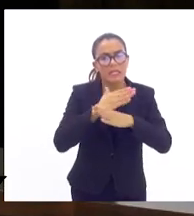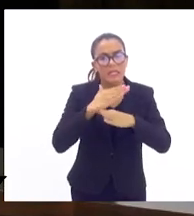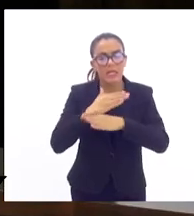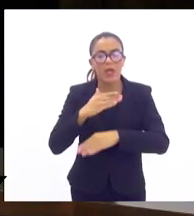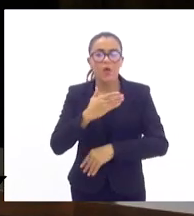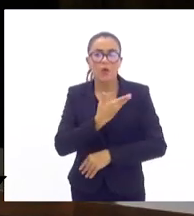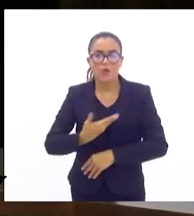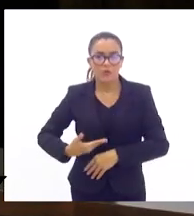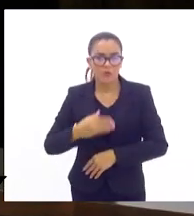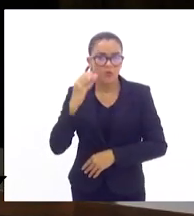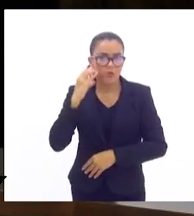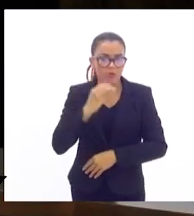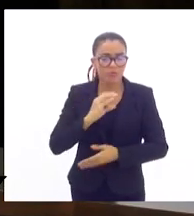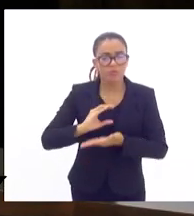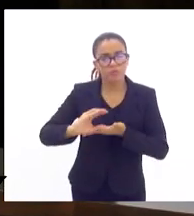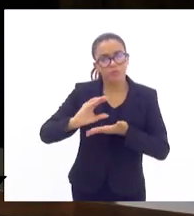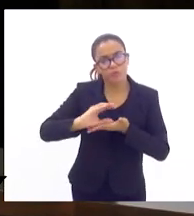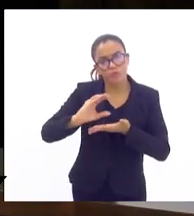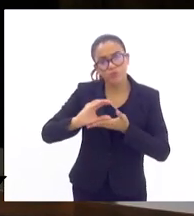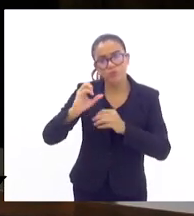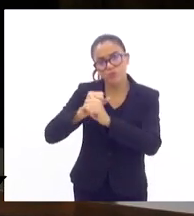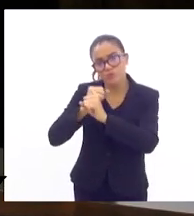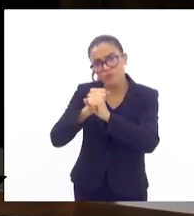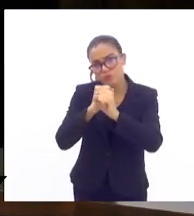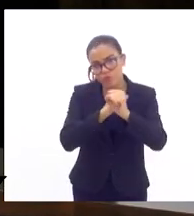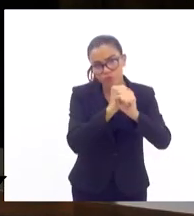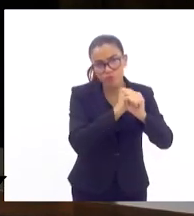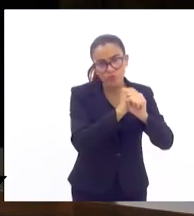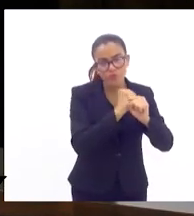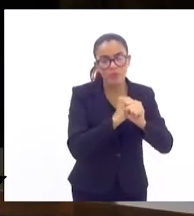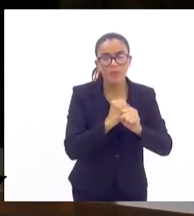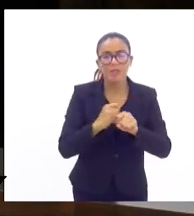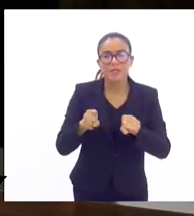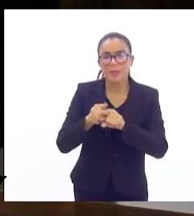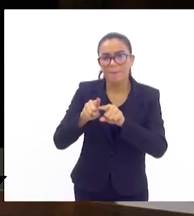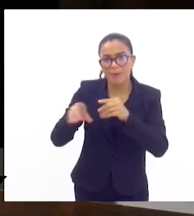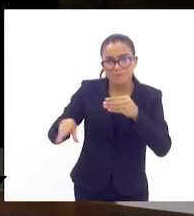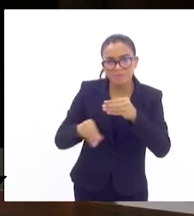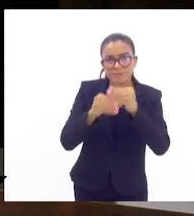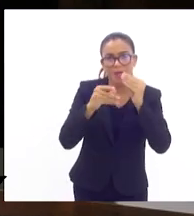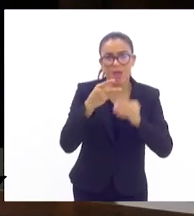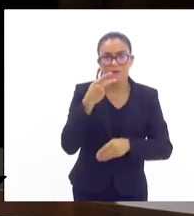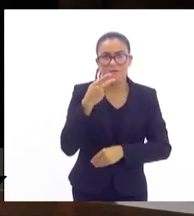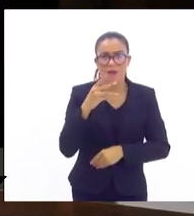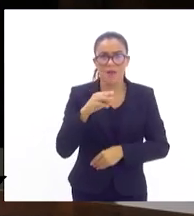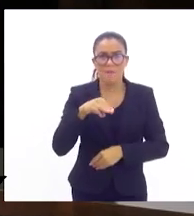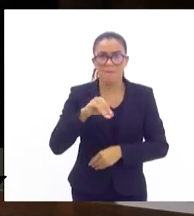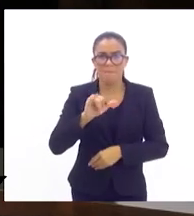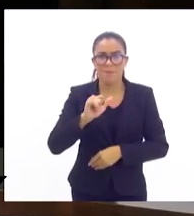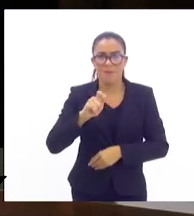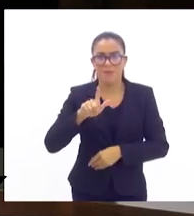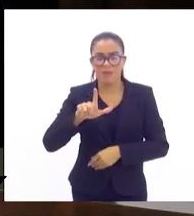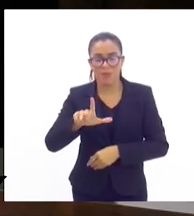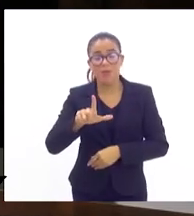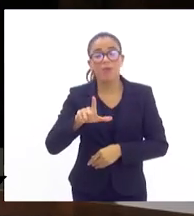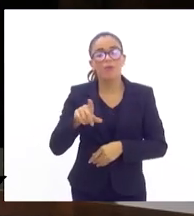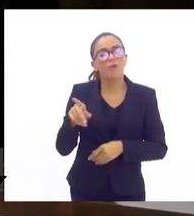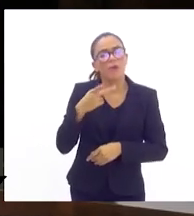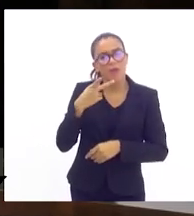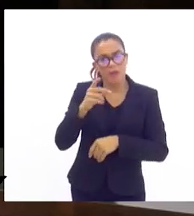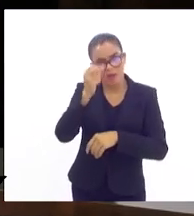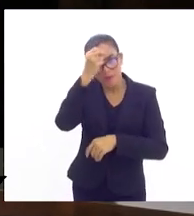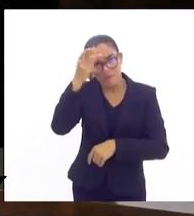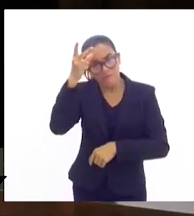está promovendo investimento em infraestrutura. E aí, pegando aqui na fala do Miguel, a Prefeitura e o Estado